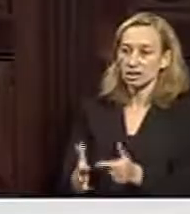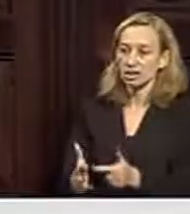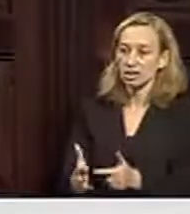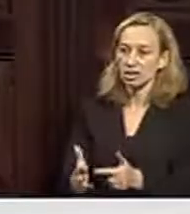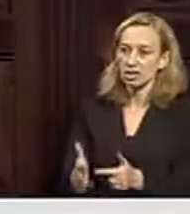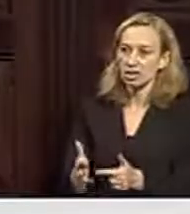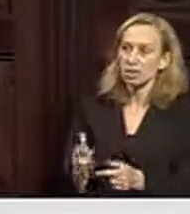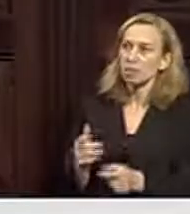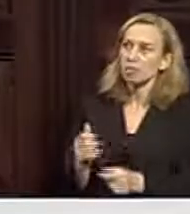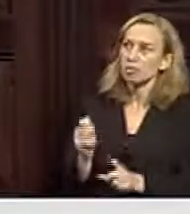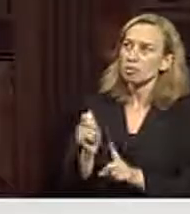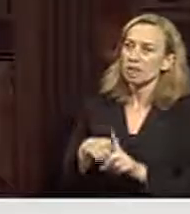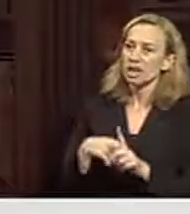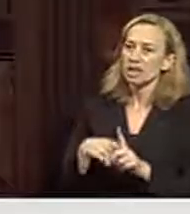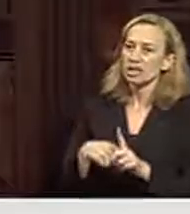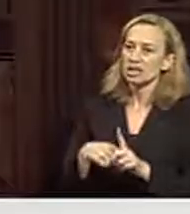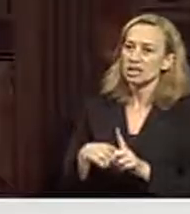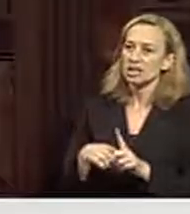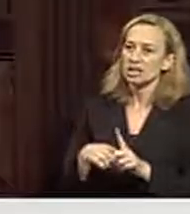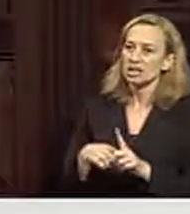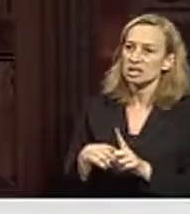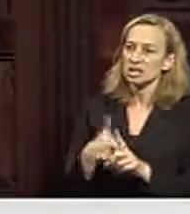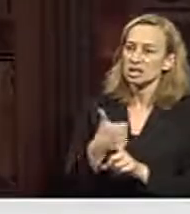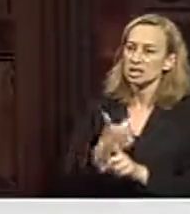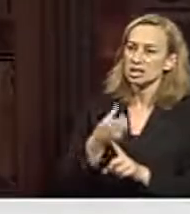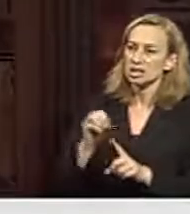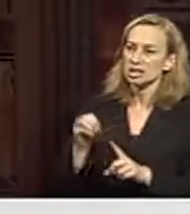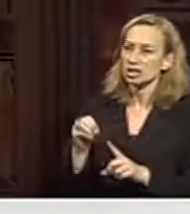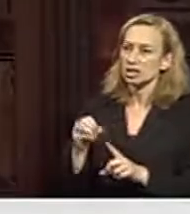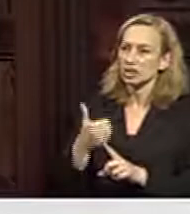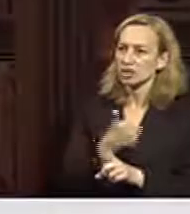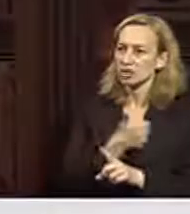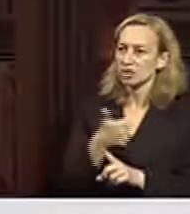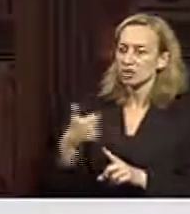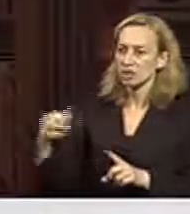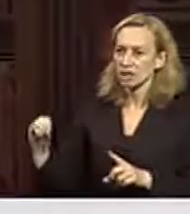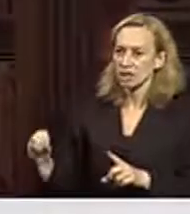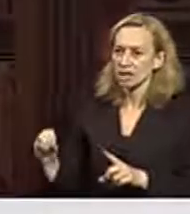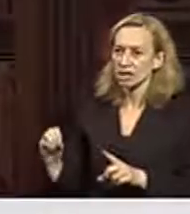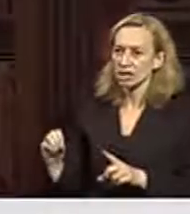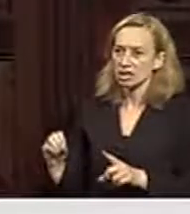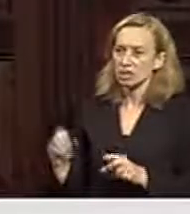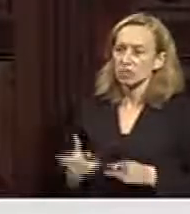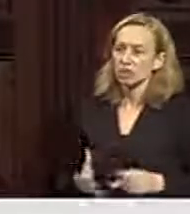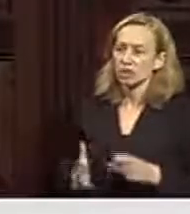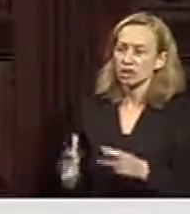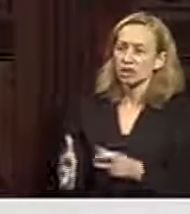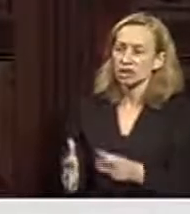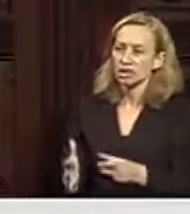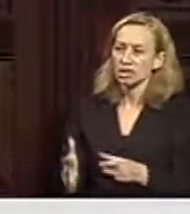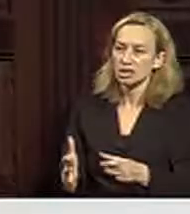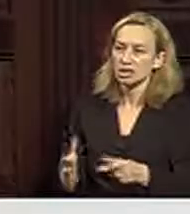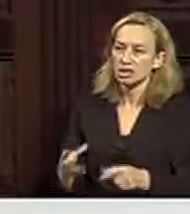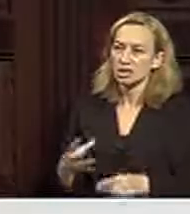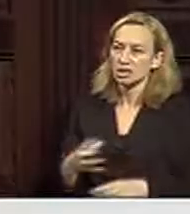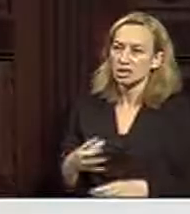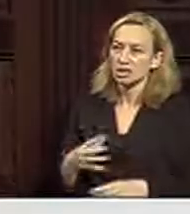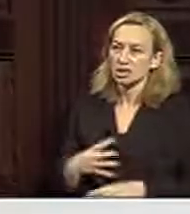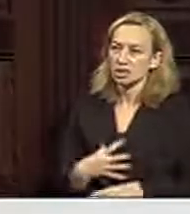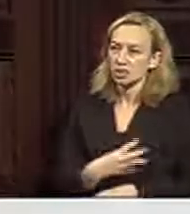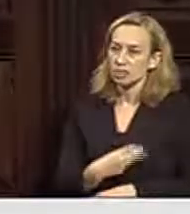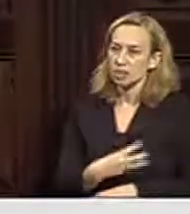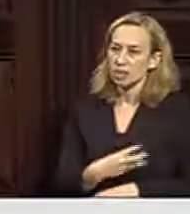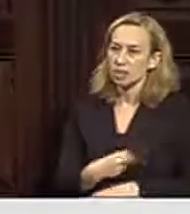com câncer de mama dão entrada no Hospital Mário Crefft. E o Hospital Mário Crefft, não sendo público,